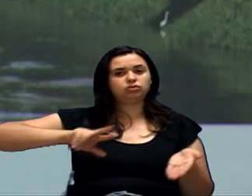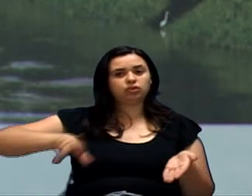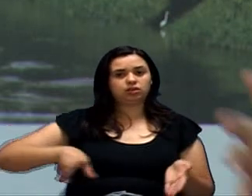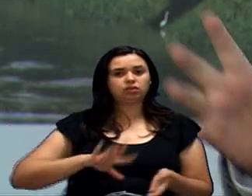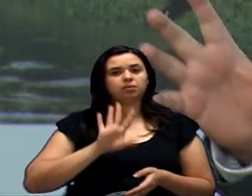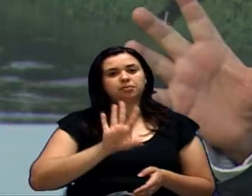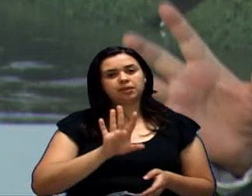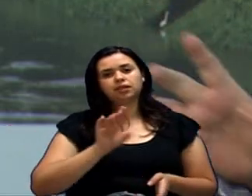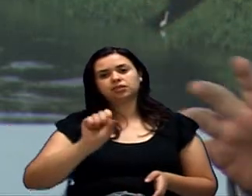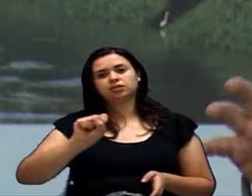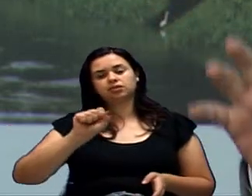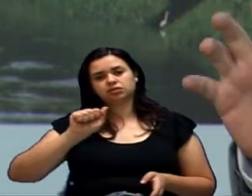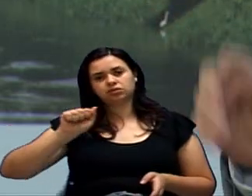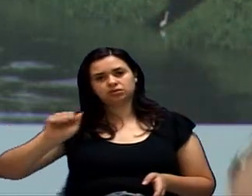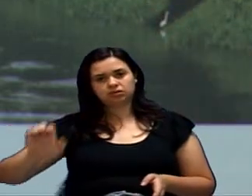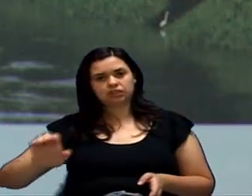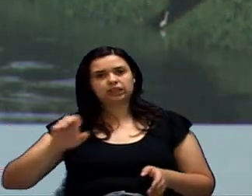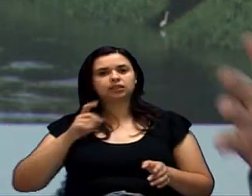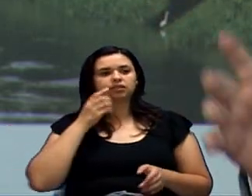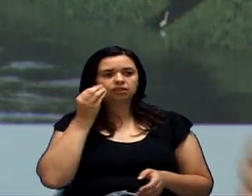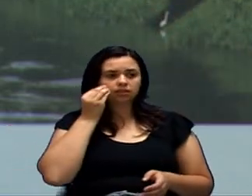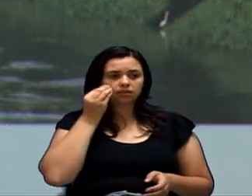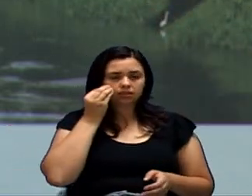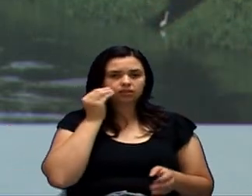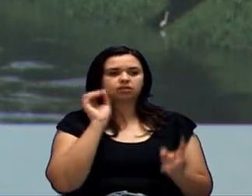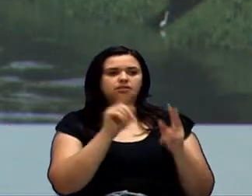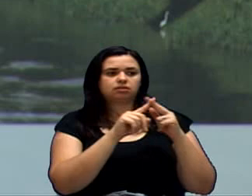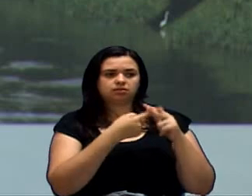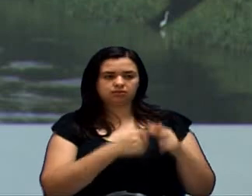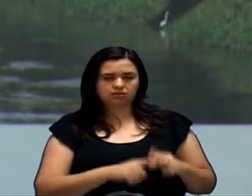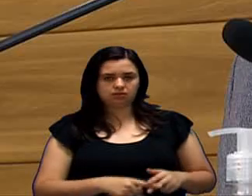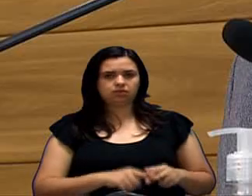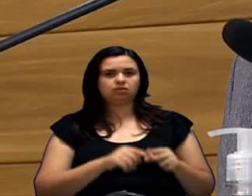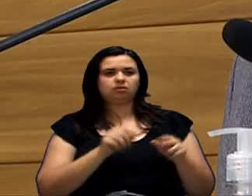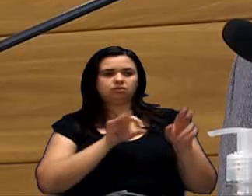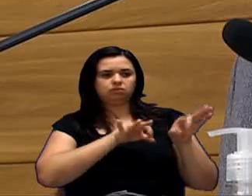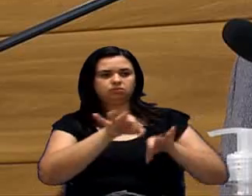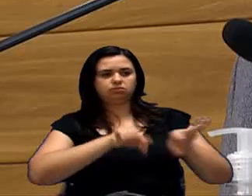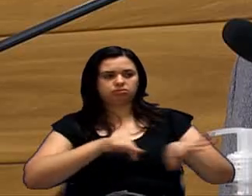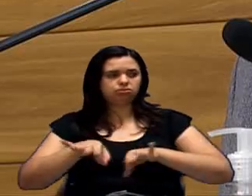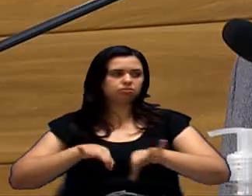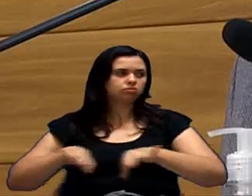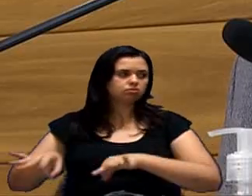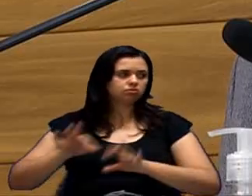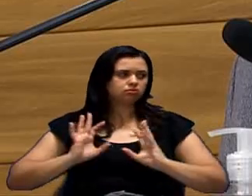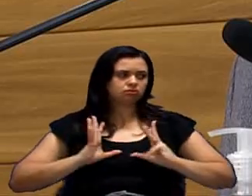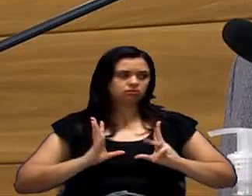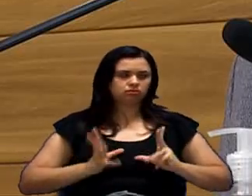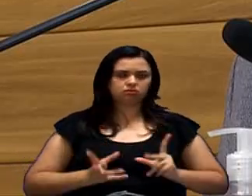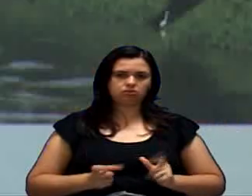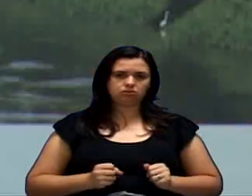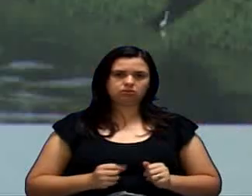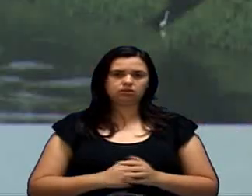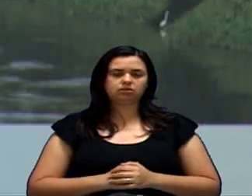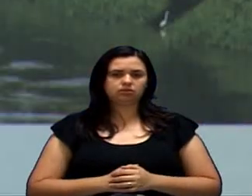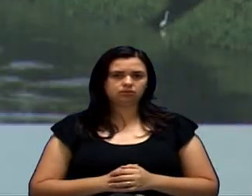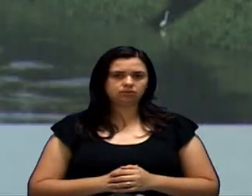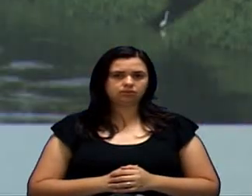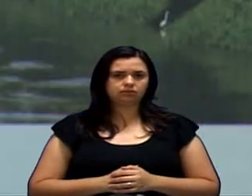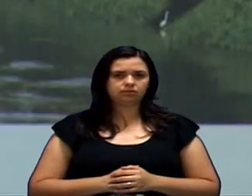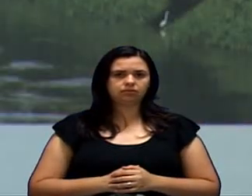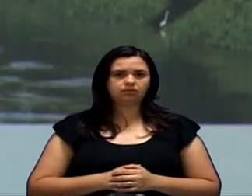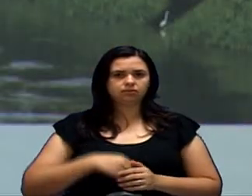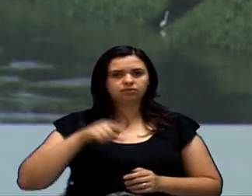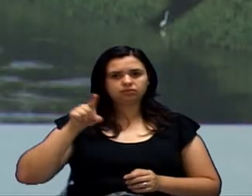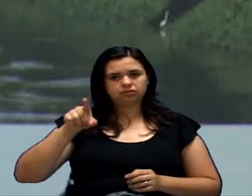no sentido de manutenção, desassoreamento, limpeza. Isso, por orientação